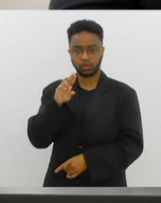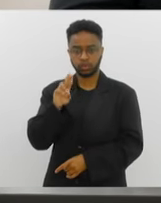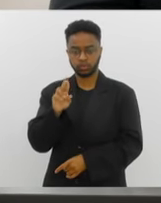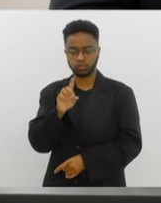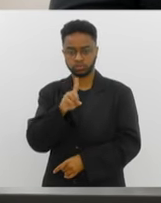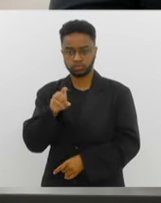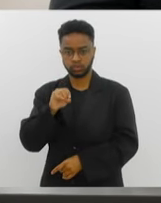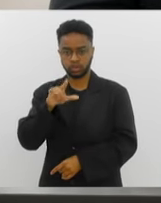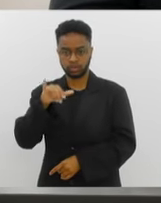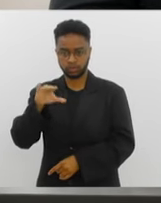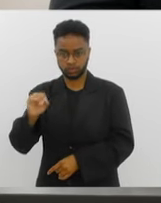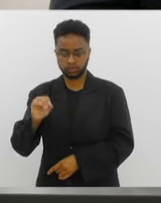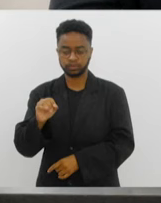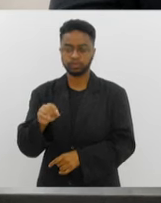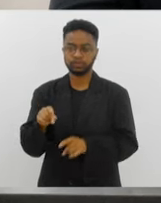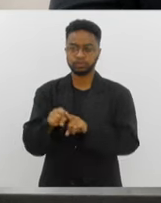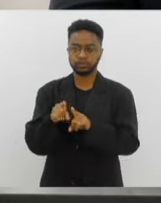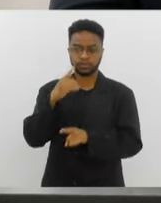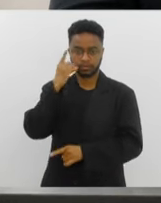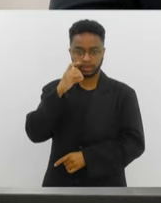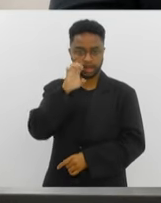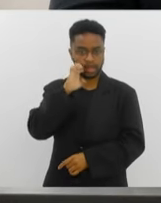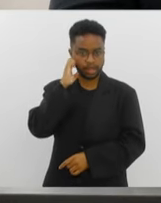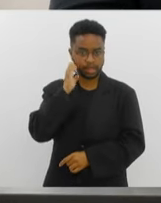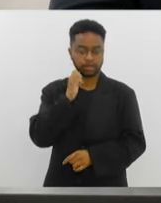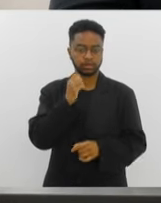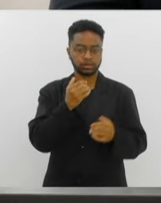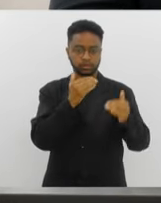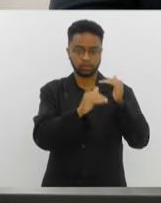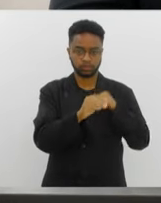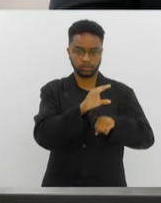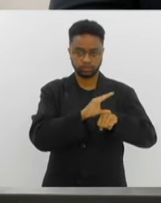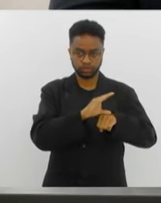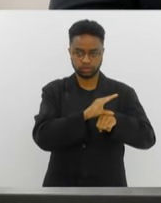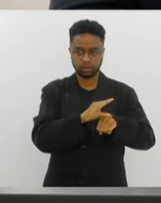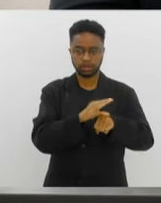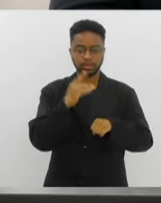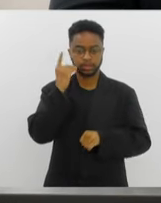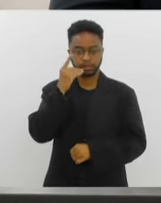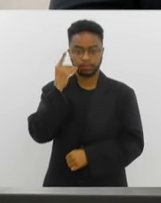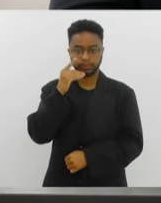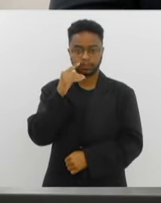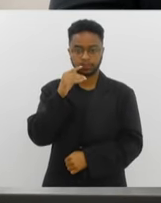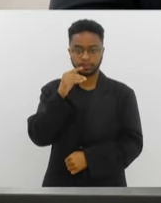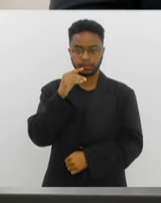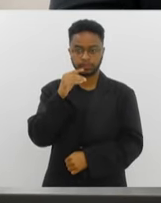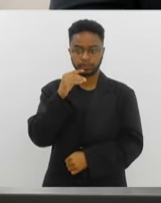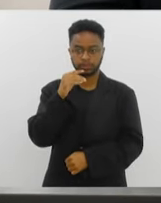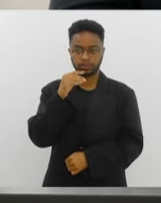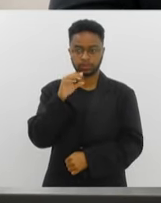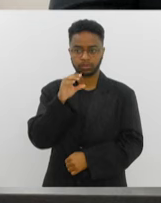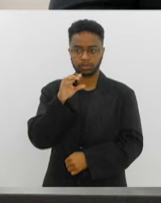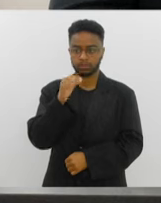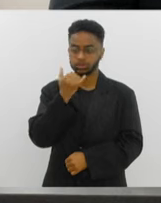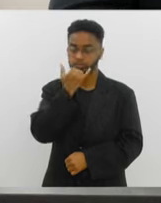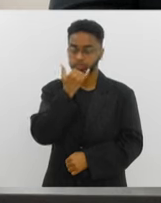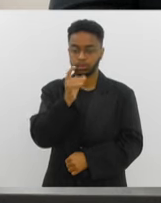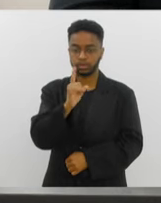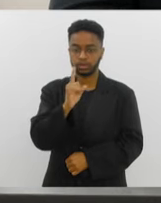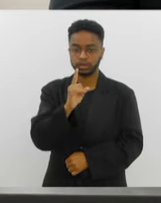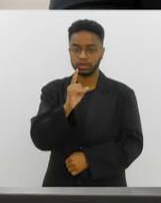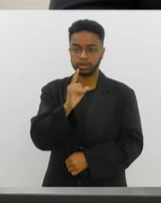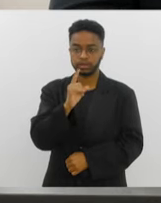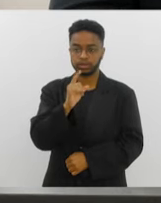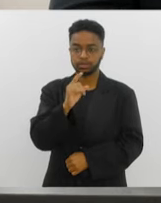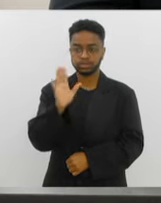constitucionalidade. Computado o voto da deputada Élica, obviamente, pela inconstitucionalidade. Como vota o deputado Cozzolino? Senhor presidente. Desculpa, deputado